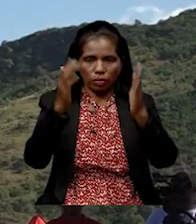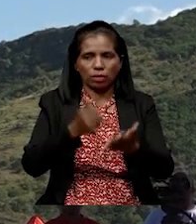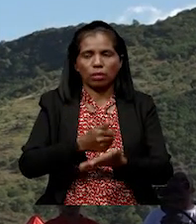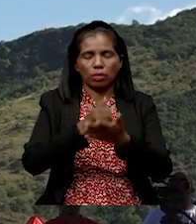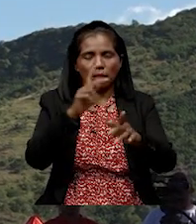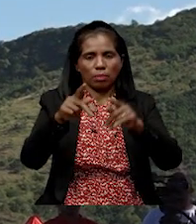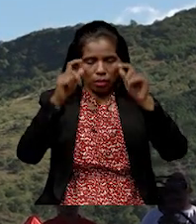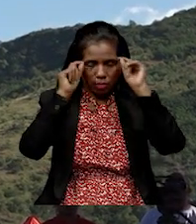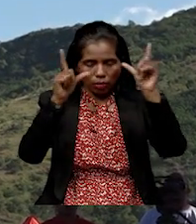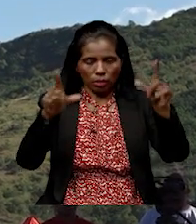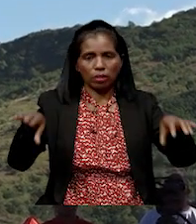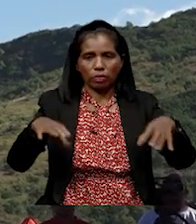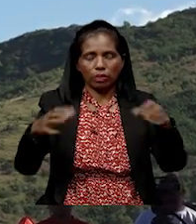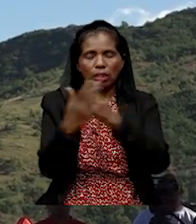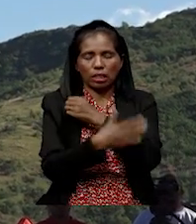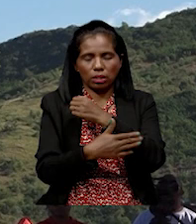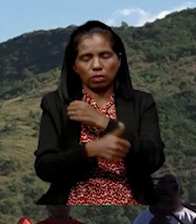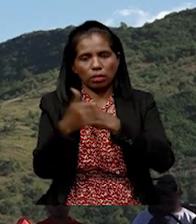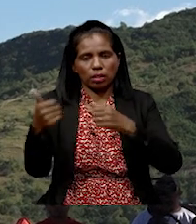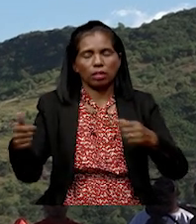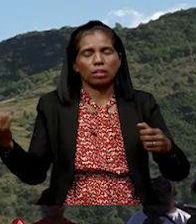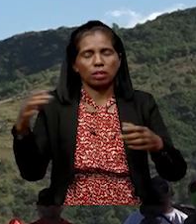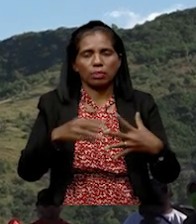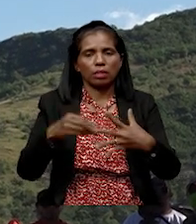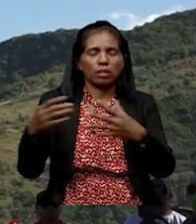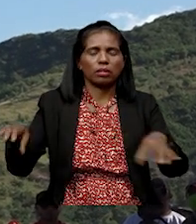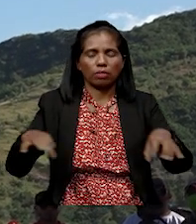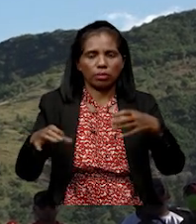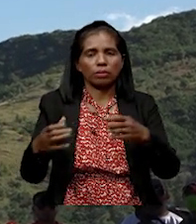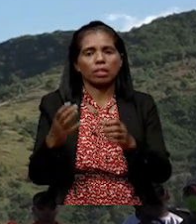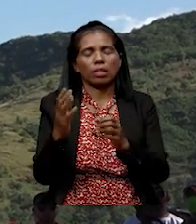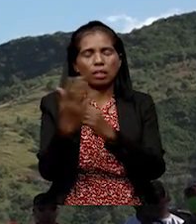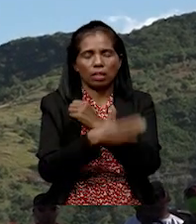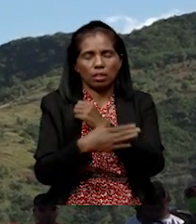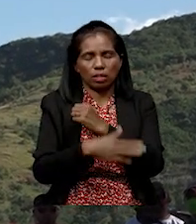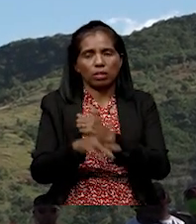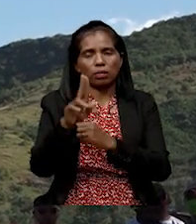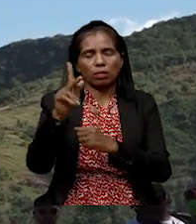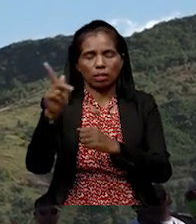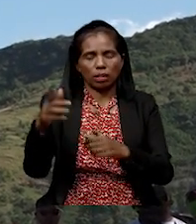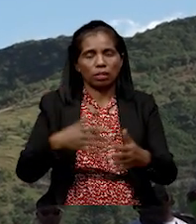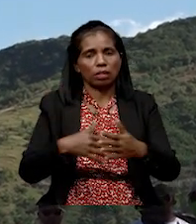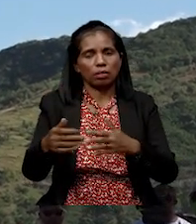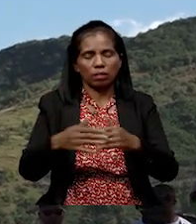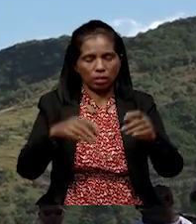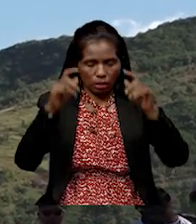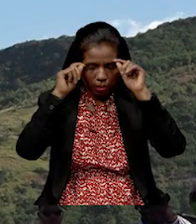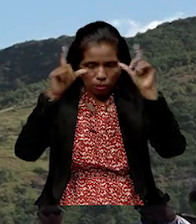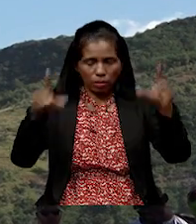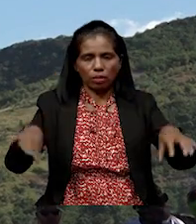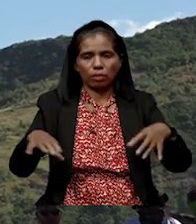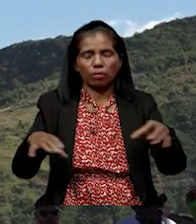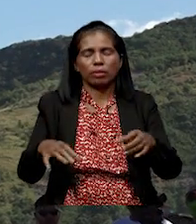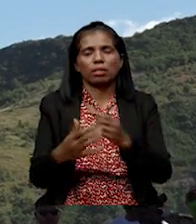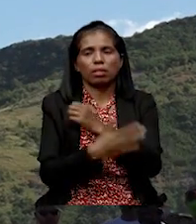sira nebe serviço iha Railiur, liliu sir nebe serviço iha Reino Unido. Tambah dalam barak Timur Wansir nebe servisu Israeliur, sempre